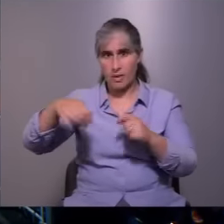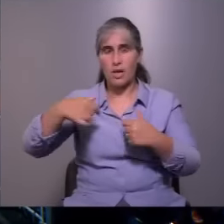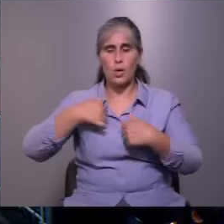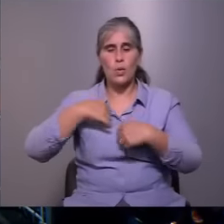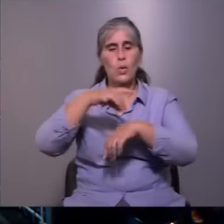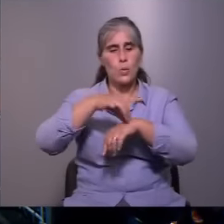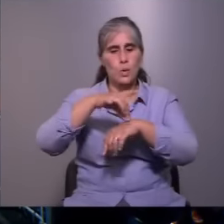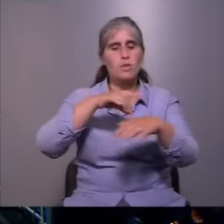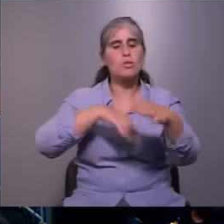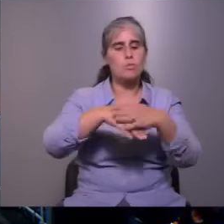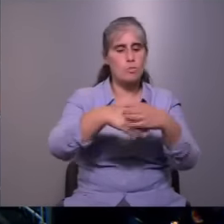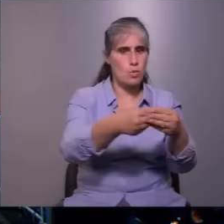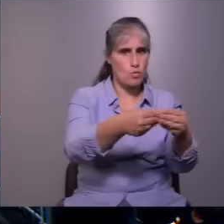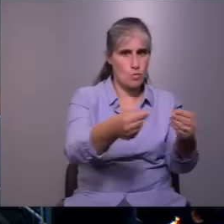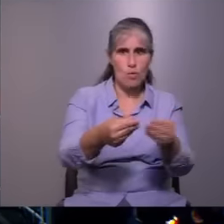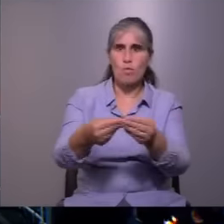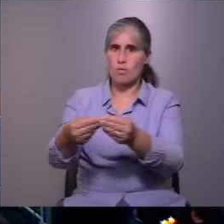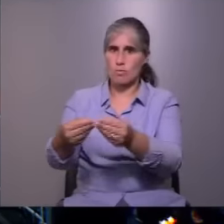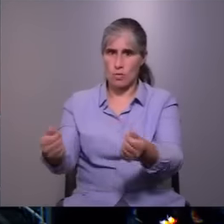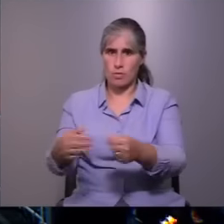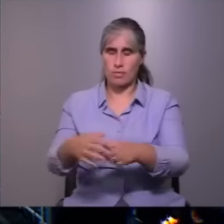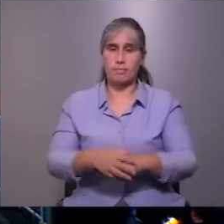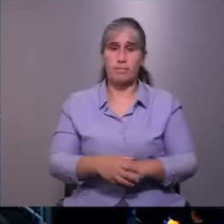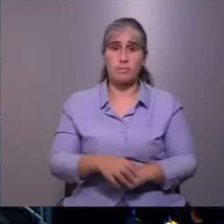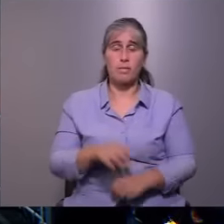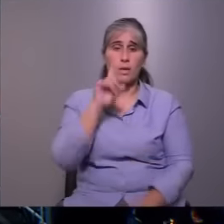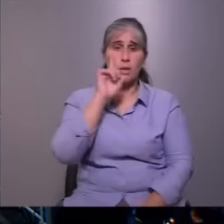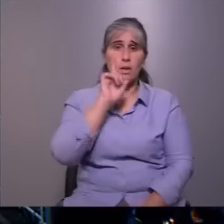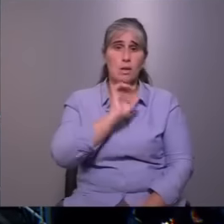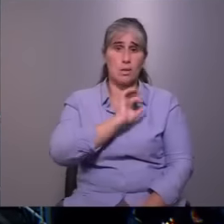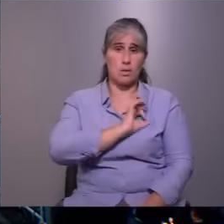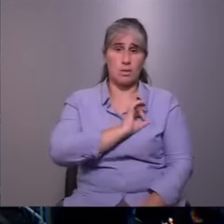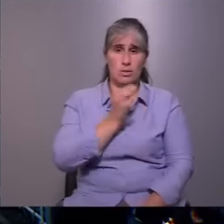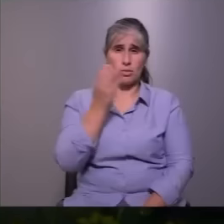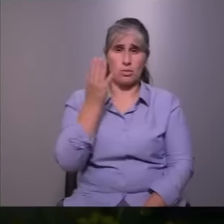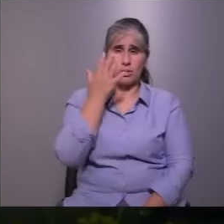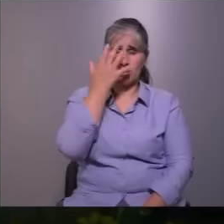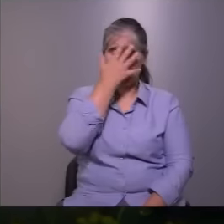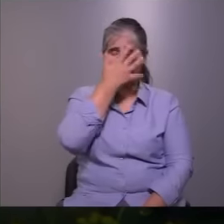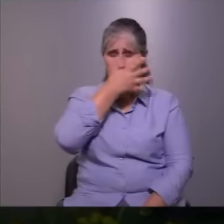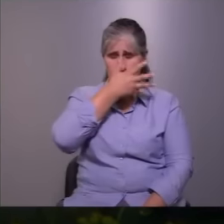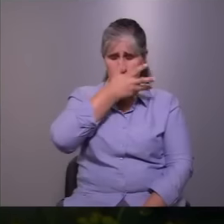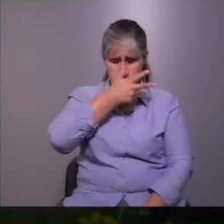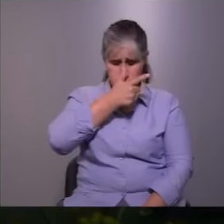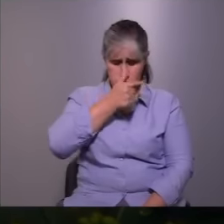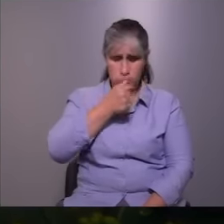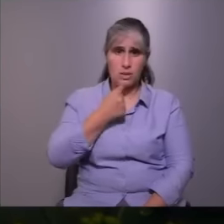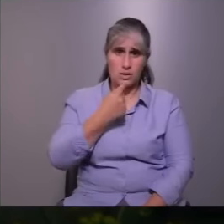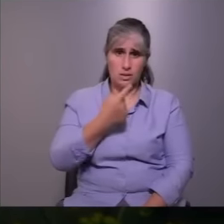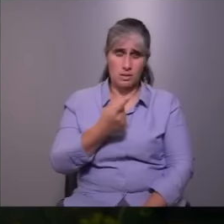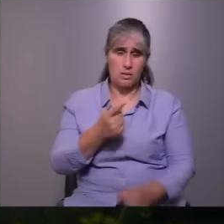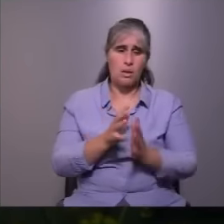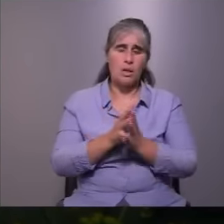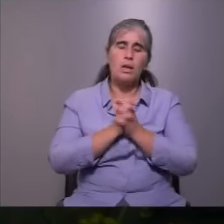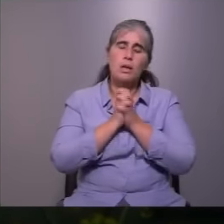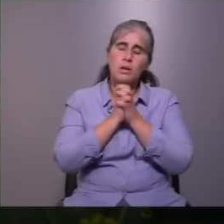ano", foi a resposta da Virgem Mãe. E, tomando um aspecto mais triste,